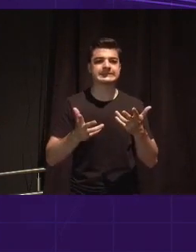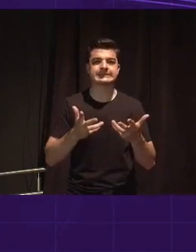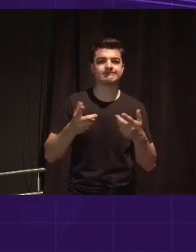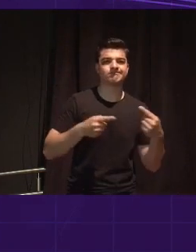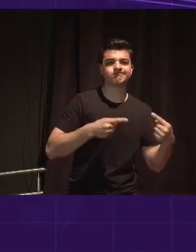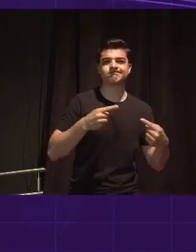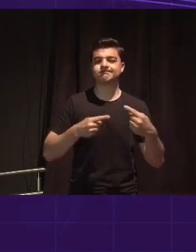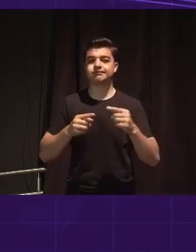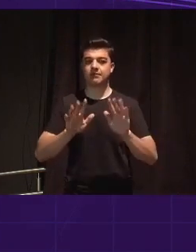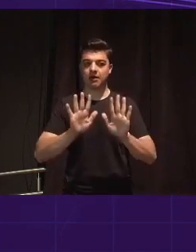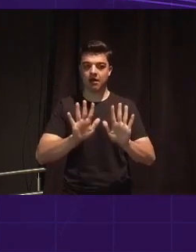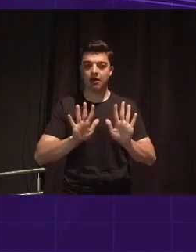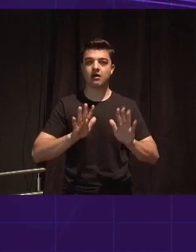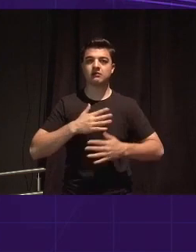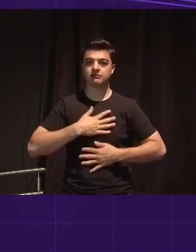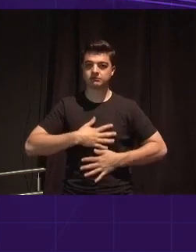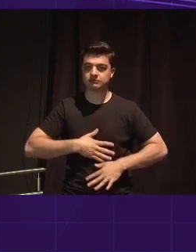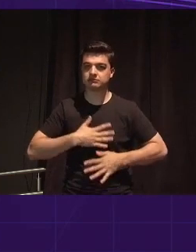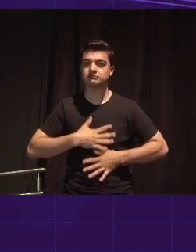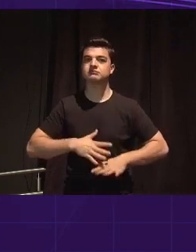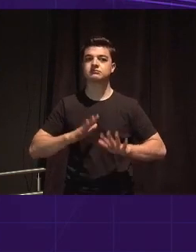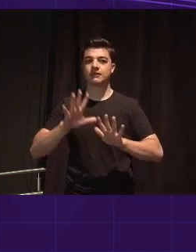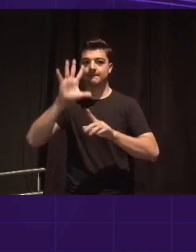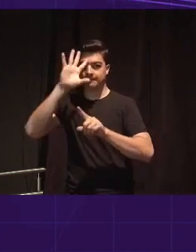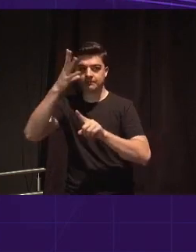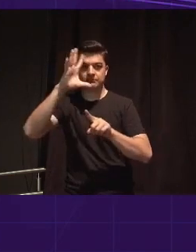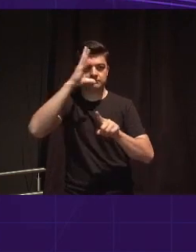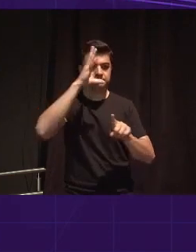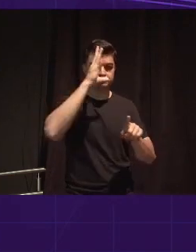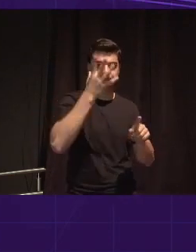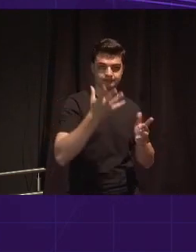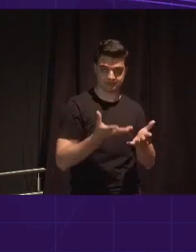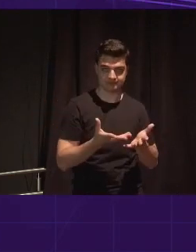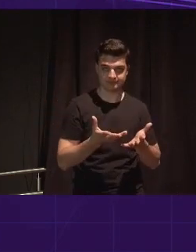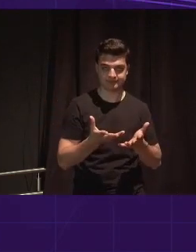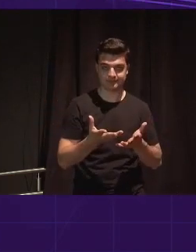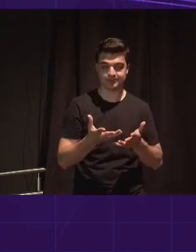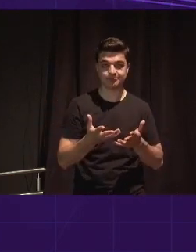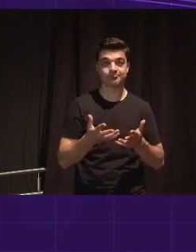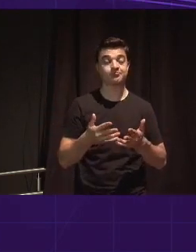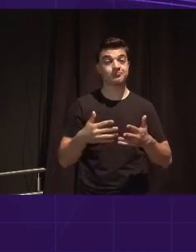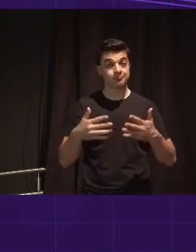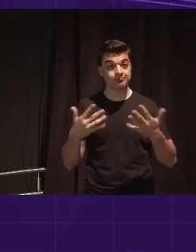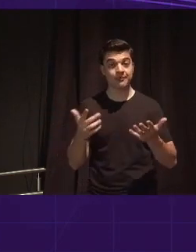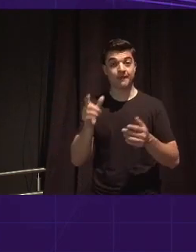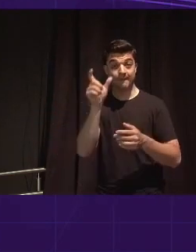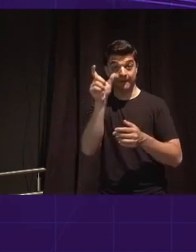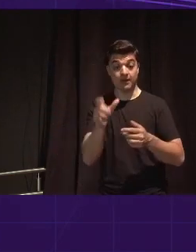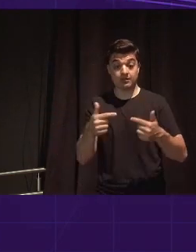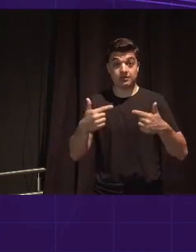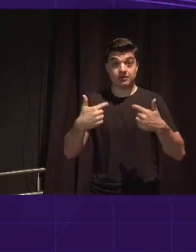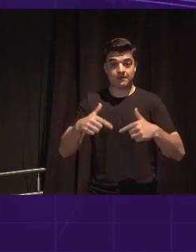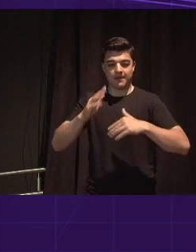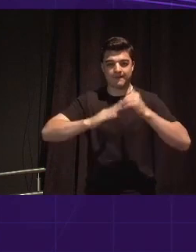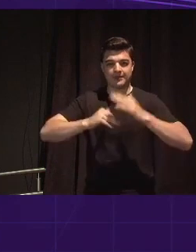desde sempre, né? O que um agileiro ajuda? Ele ajuda equipes e indivíduos a adotarem práticas ágeis, né? E